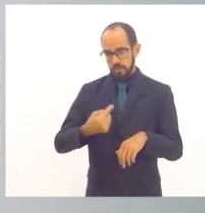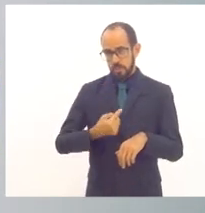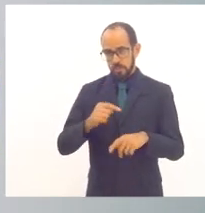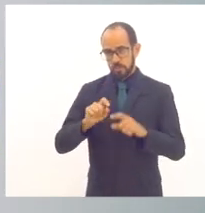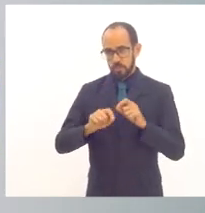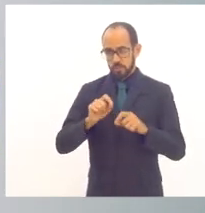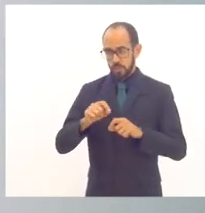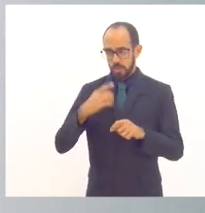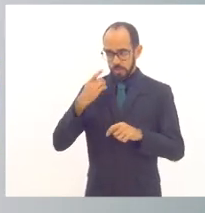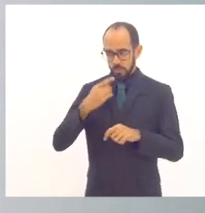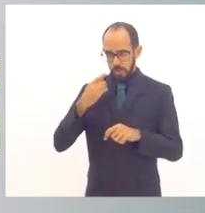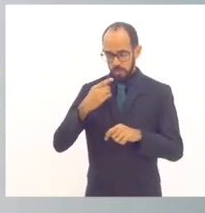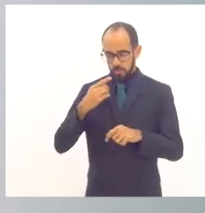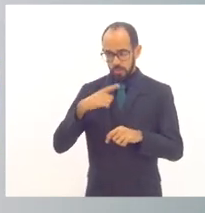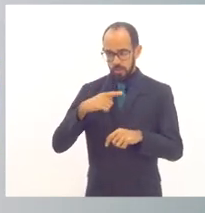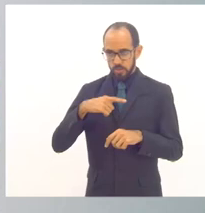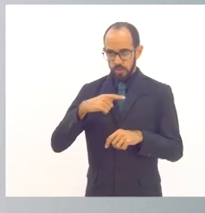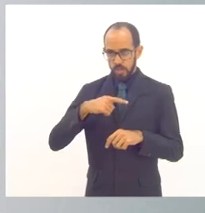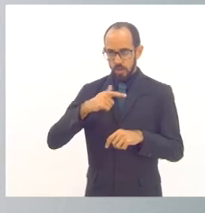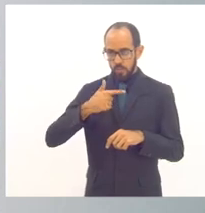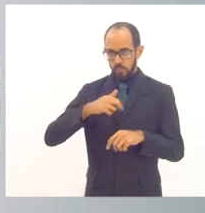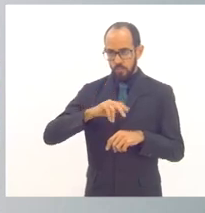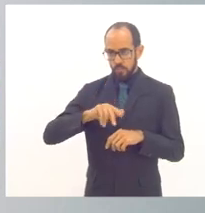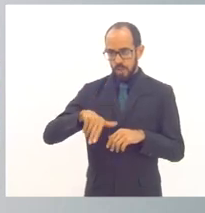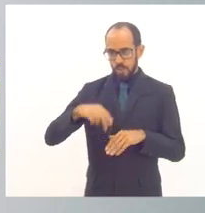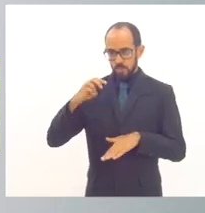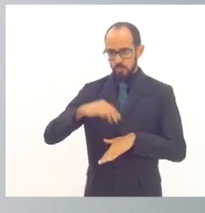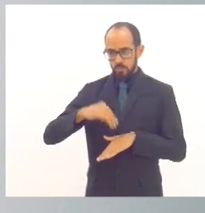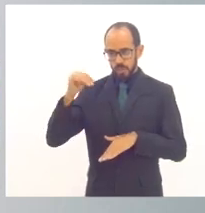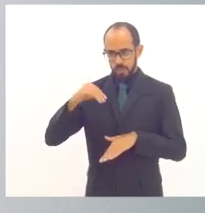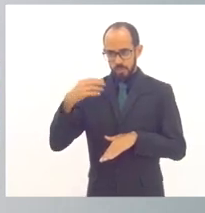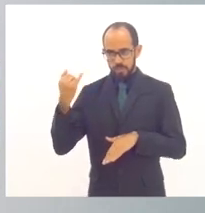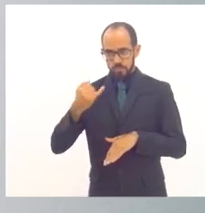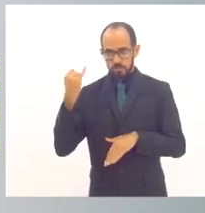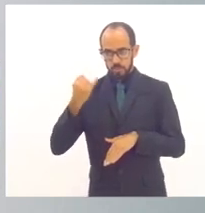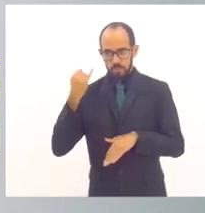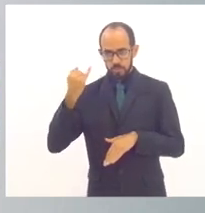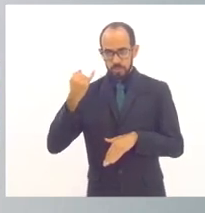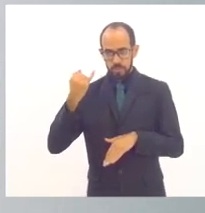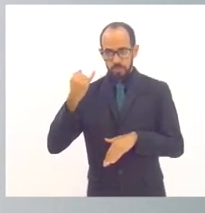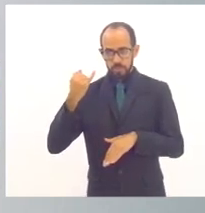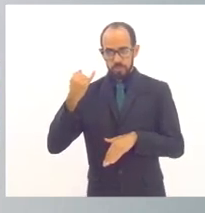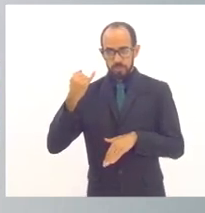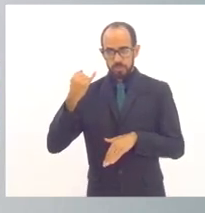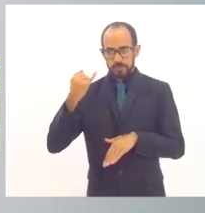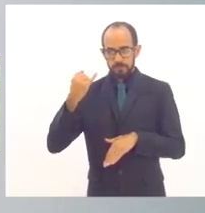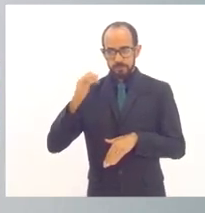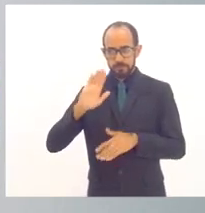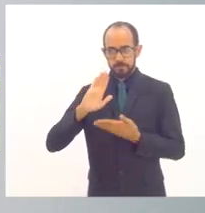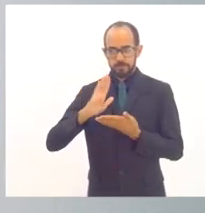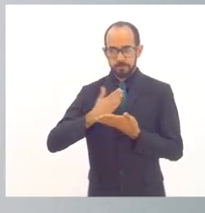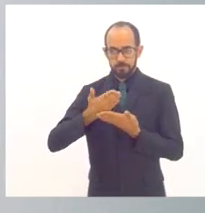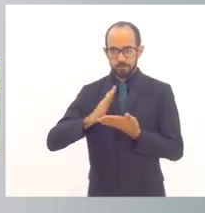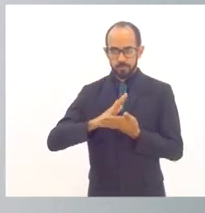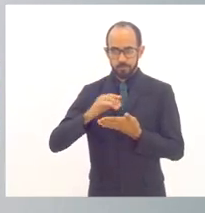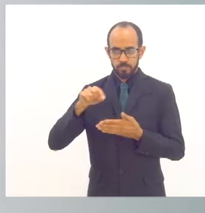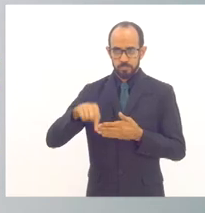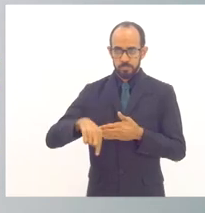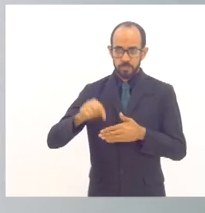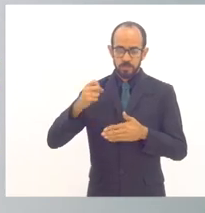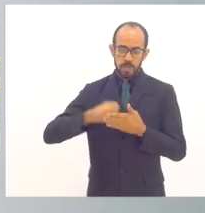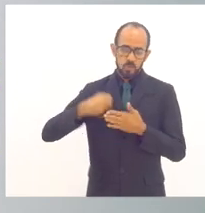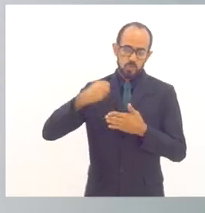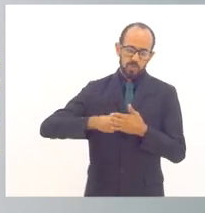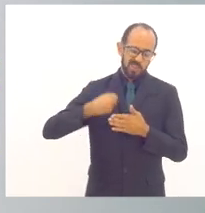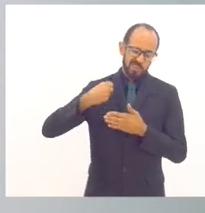aqui, deputado, nós temos aqui outros mestres aqui que são muito importantes, todos aqui são, mas temos alguns aqui que já estão há muito tempo militando.